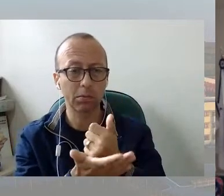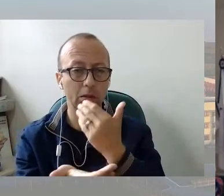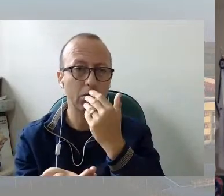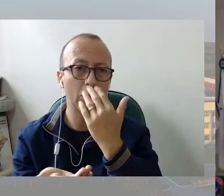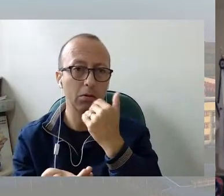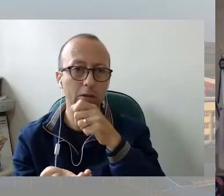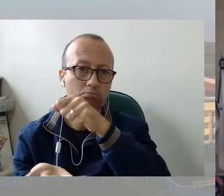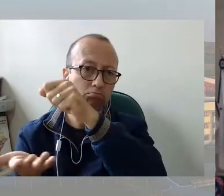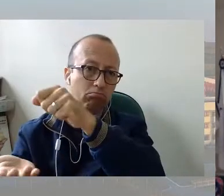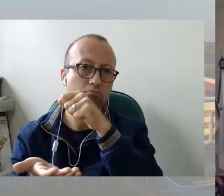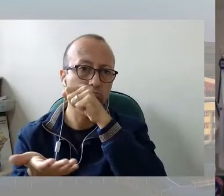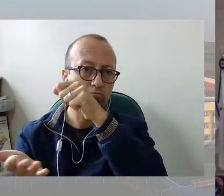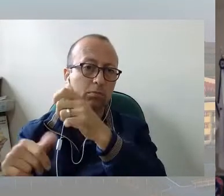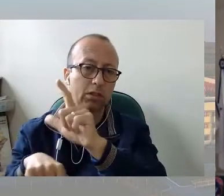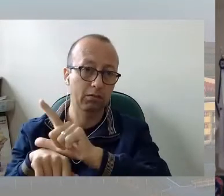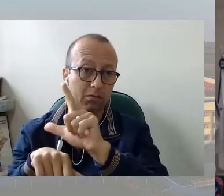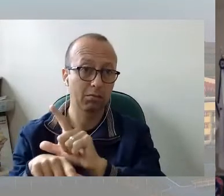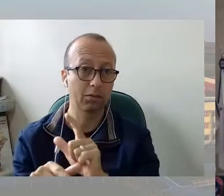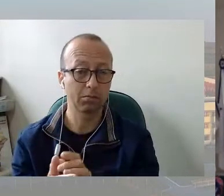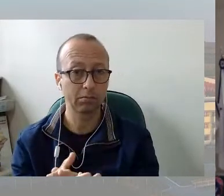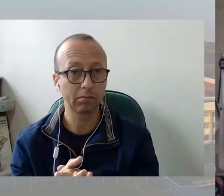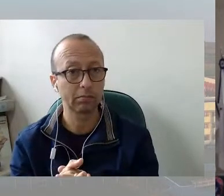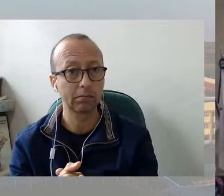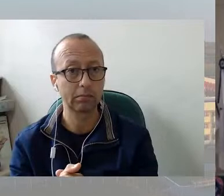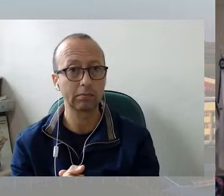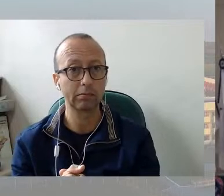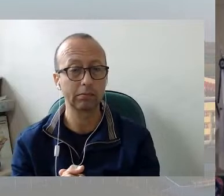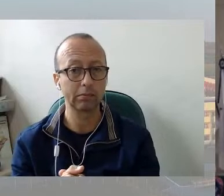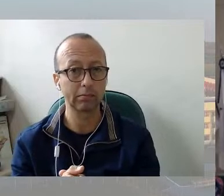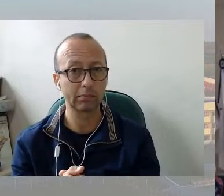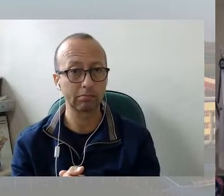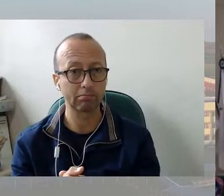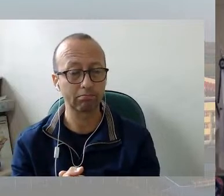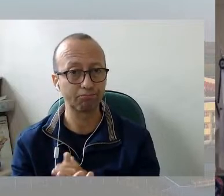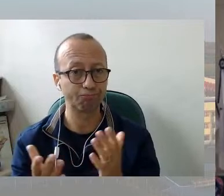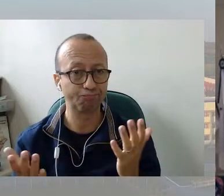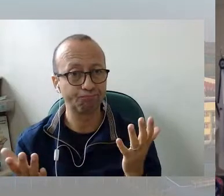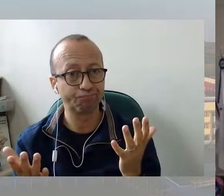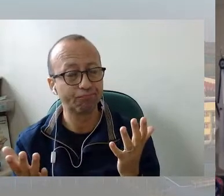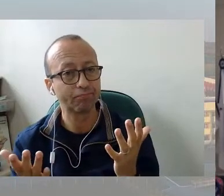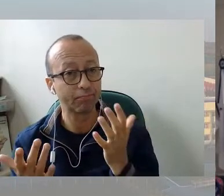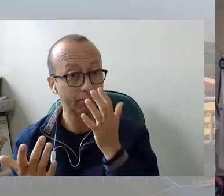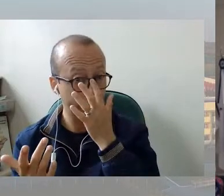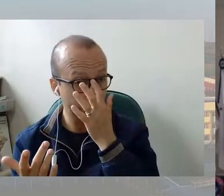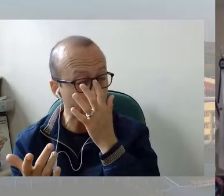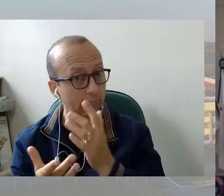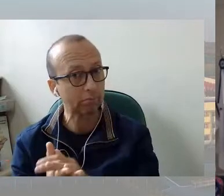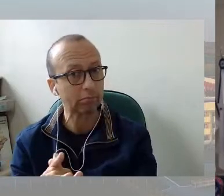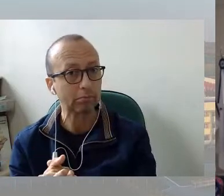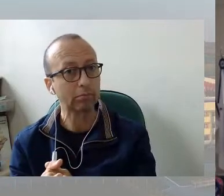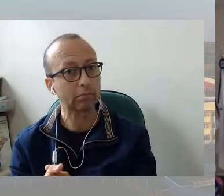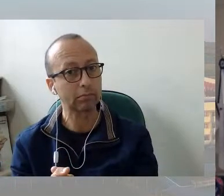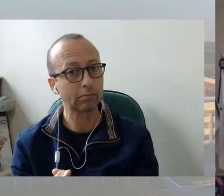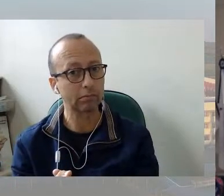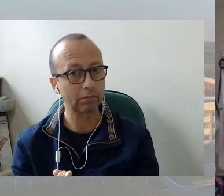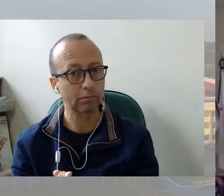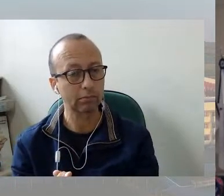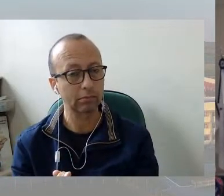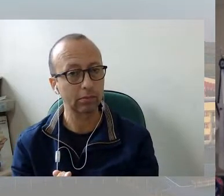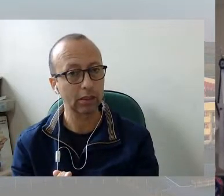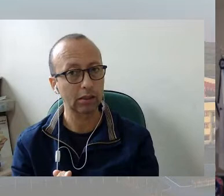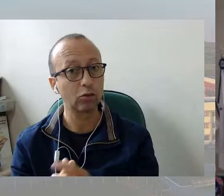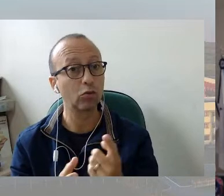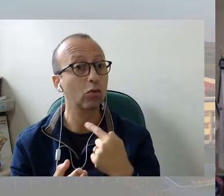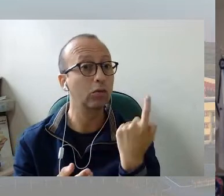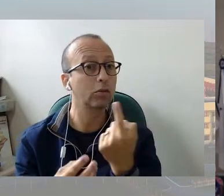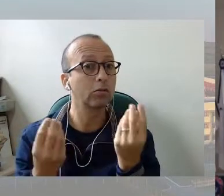Livramento. Então, acho que são... E aí, por isso, a posição de quem é a favor ou contra depende daquilo que nós acreditamos, das convicções que